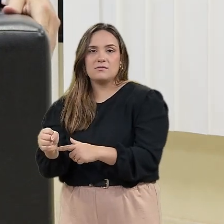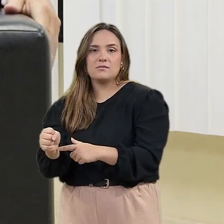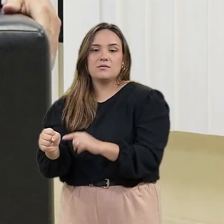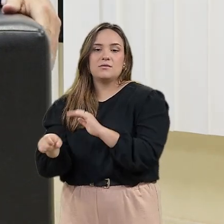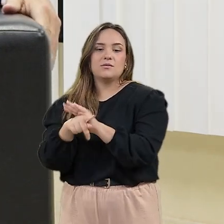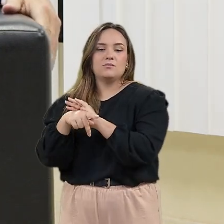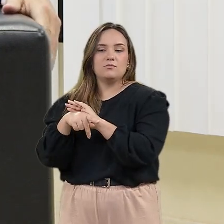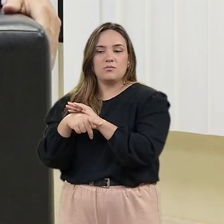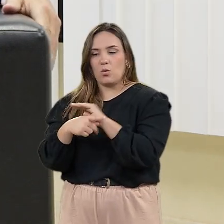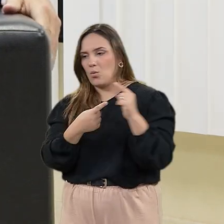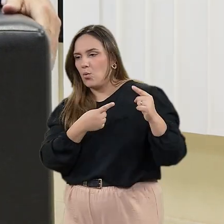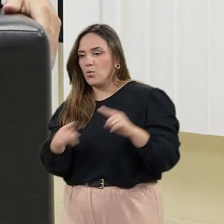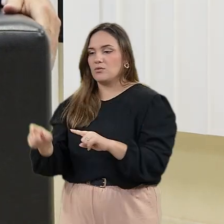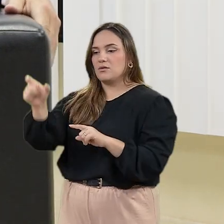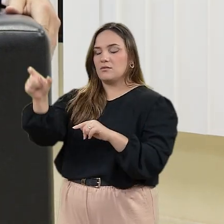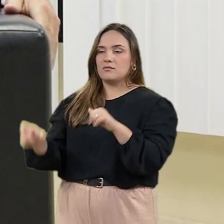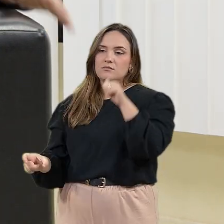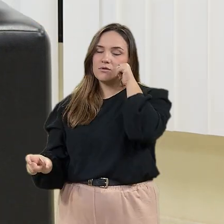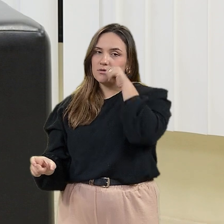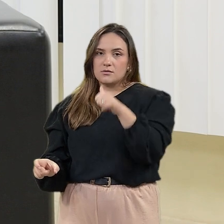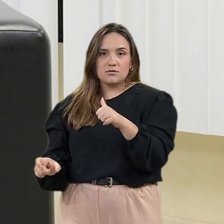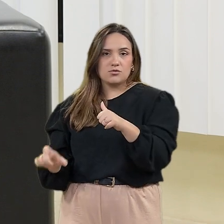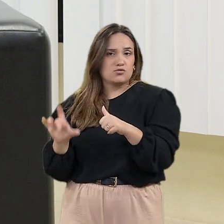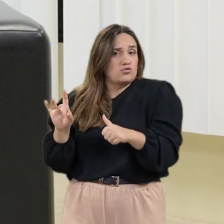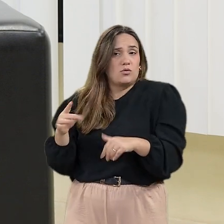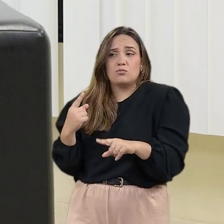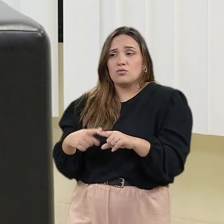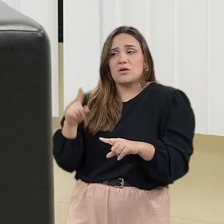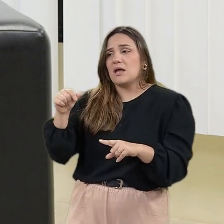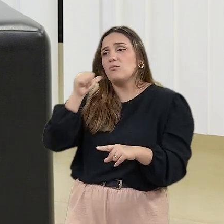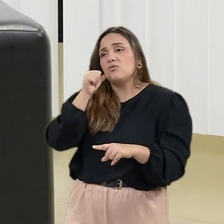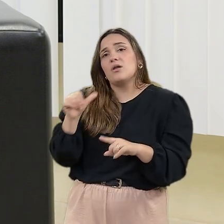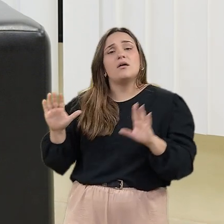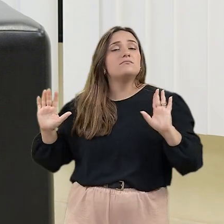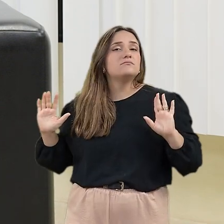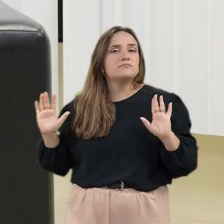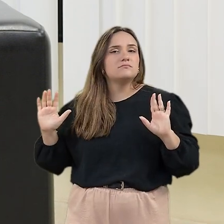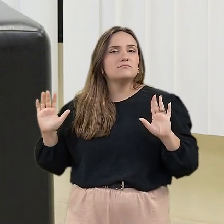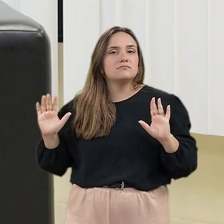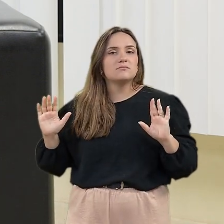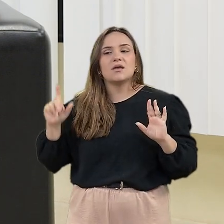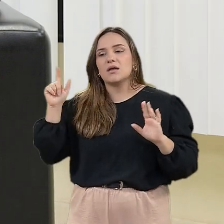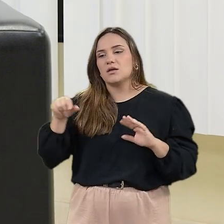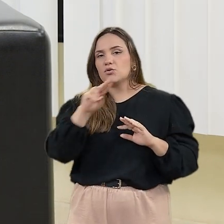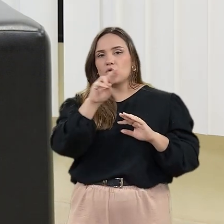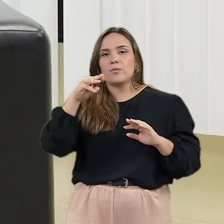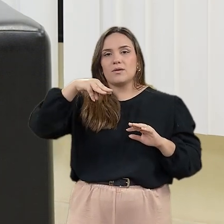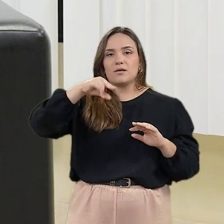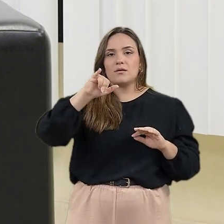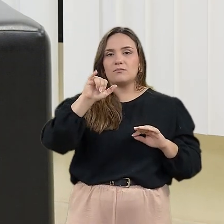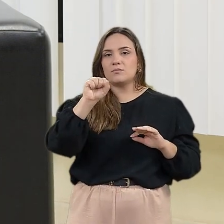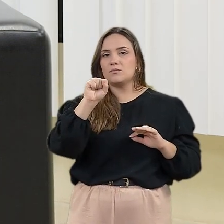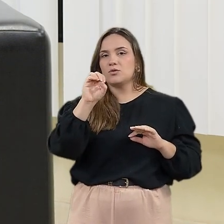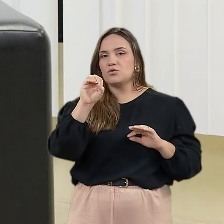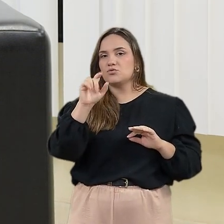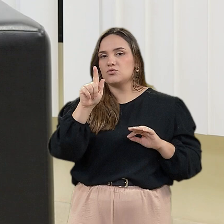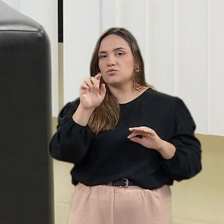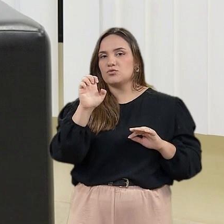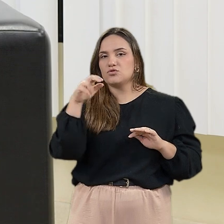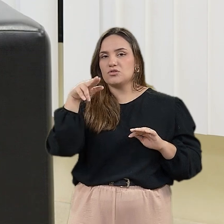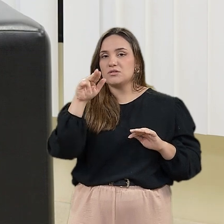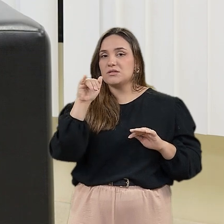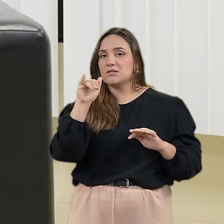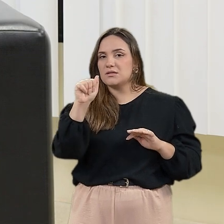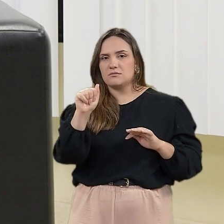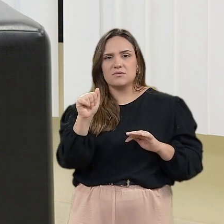é praticado contra a mulher simplesmente pela condição de gênero, é a misoginia, ou seja, o ser humano,